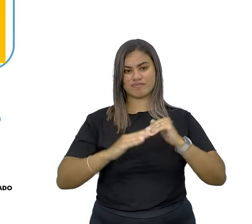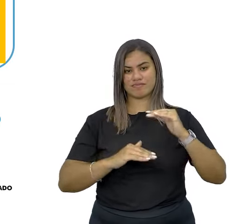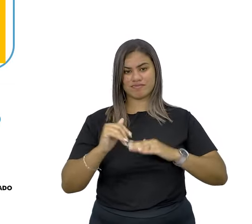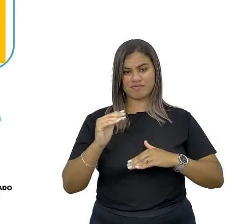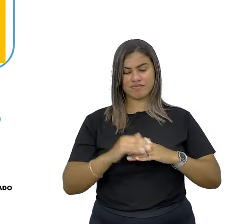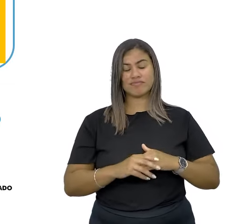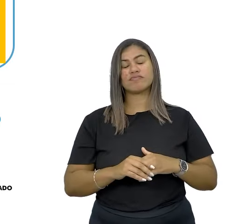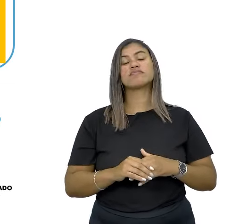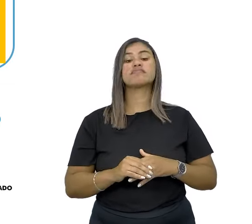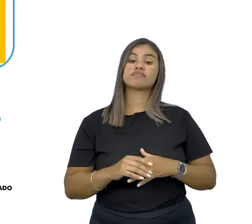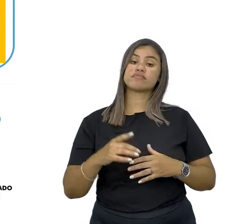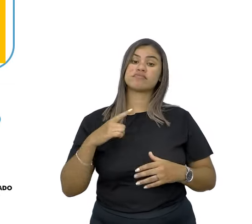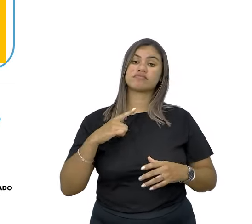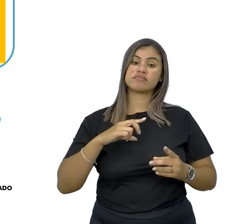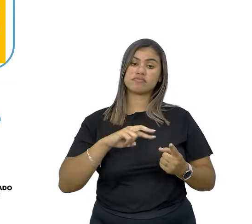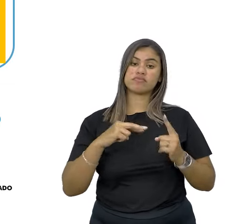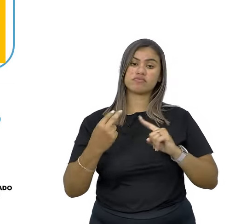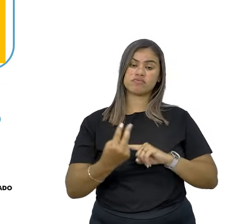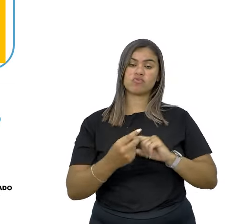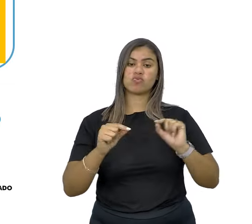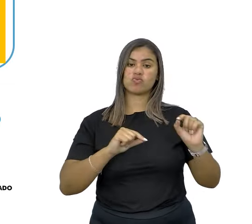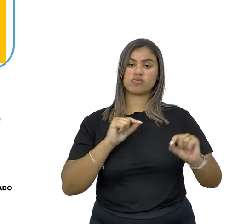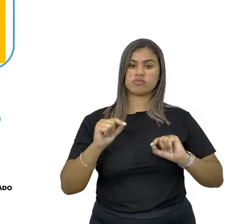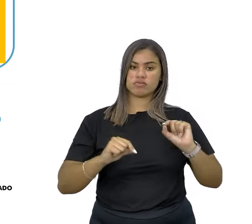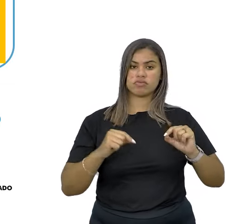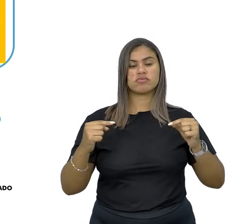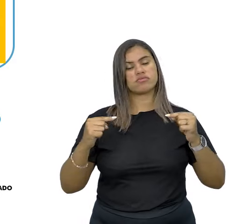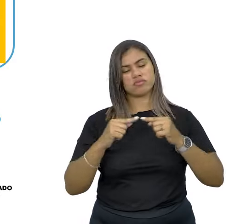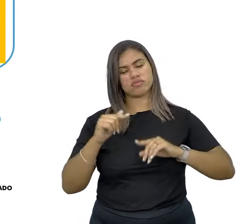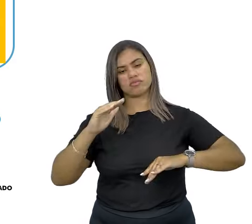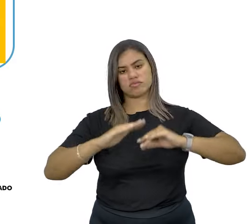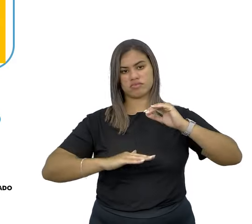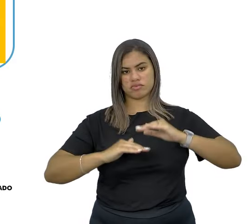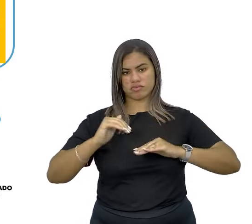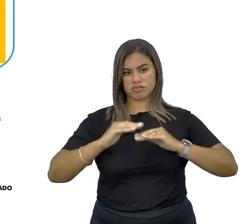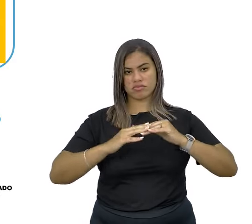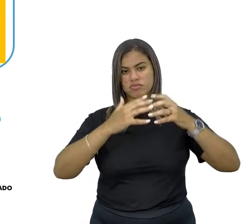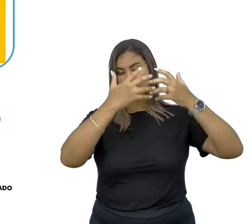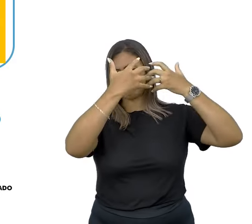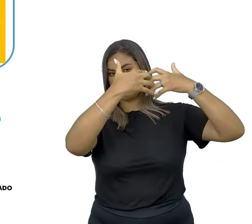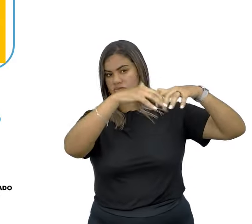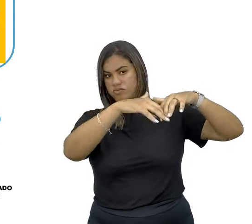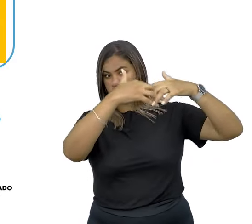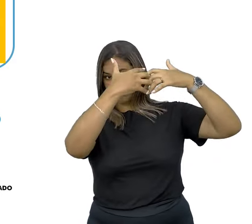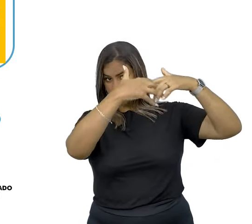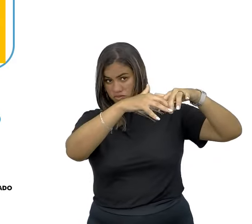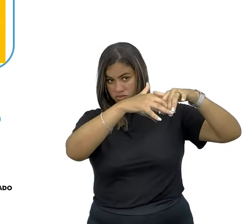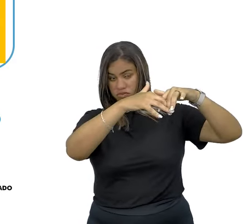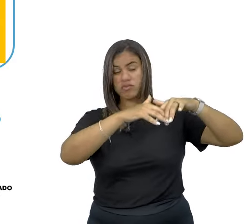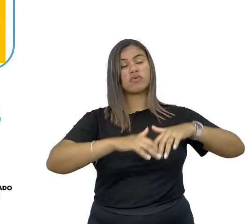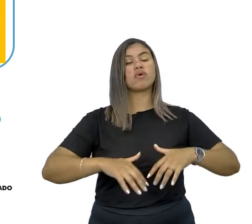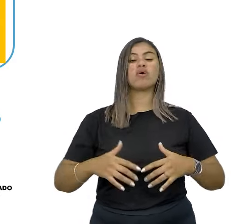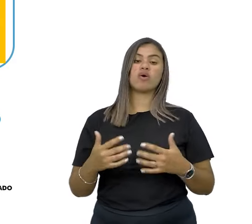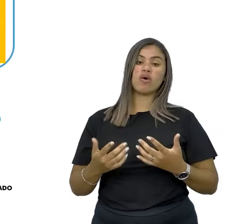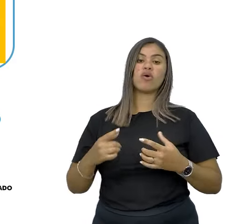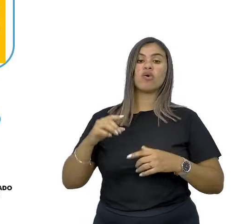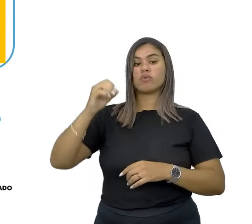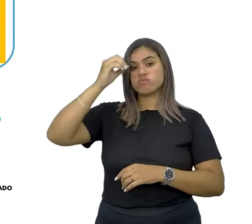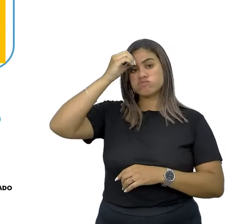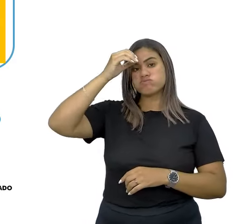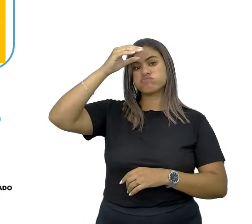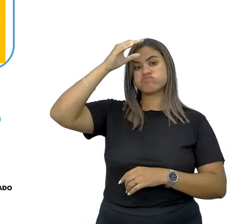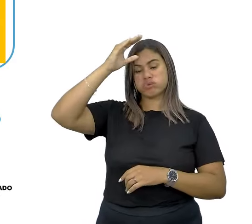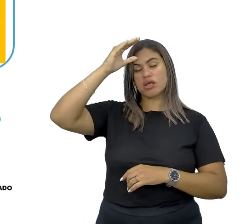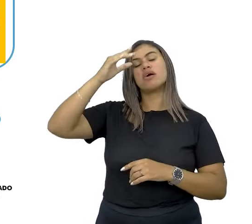ter esse olhar é subdividido para a habilidade, que é o processo cognitivo, o objeto de conhecimento, e a